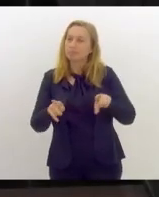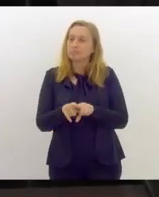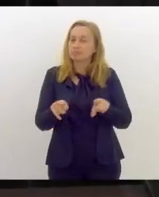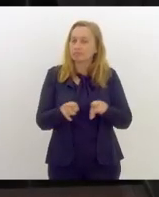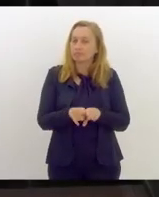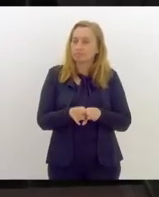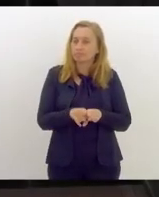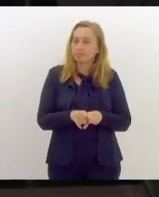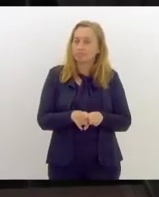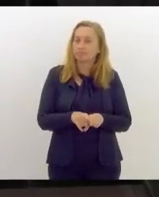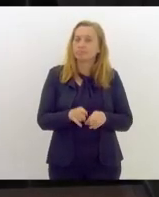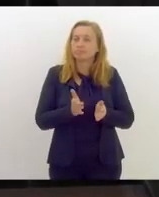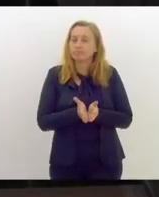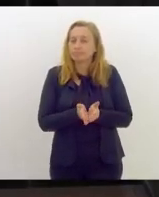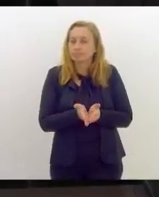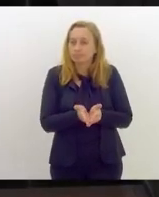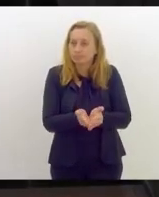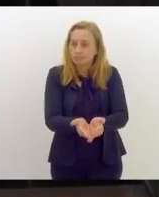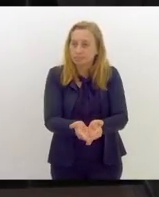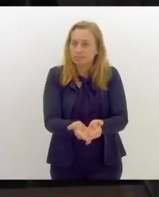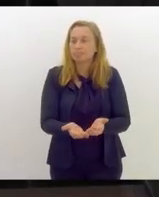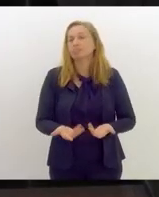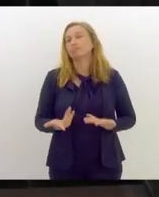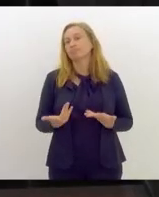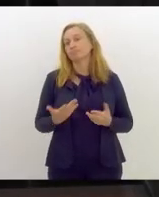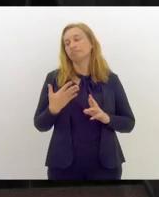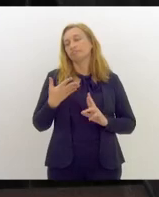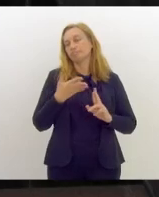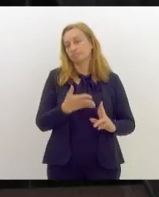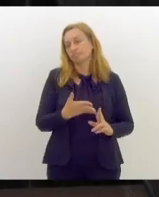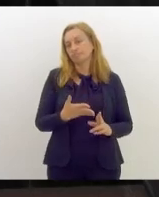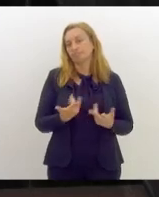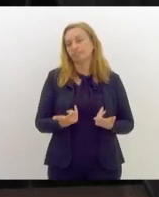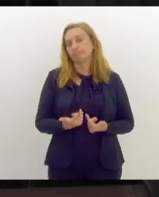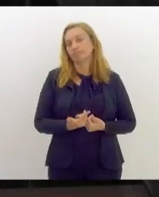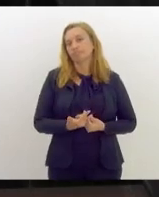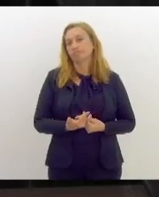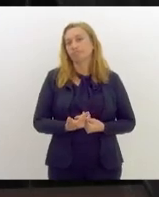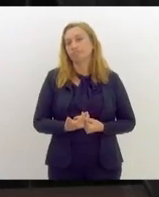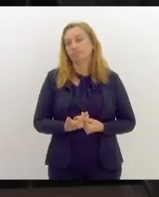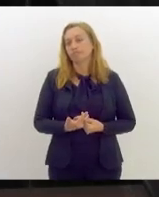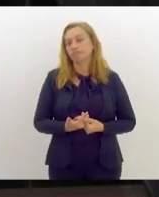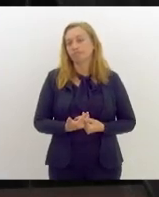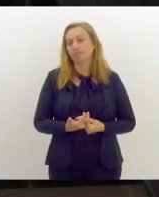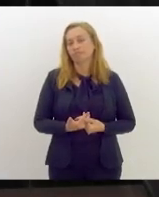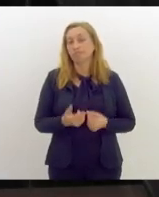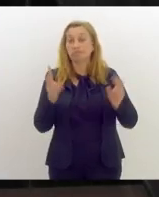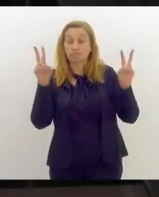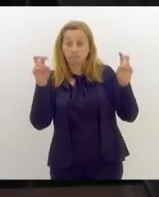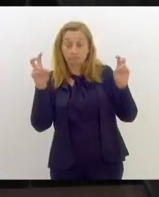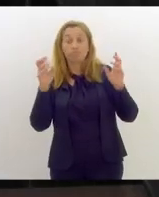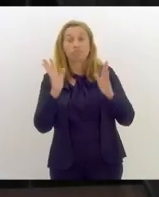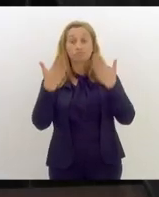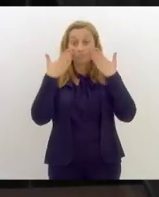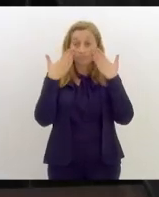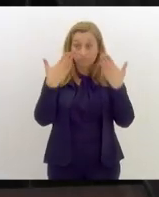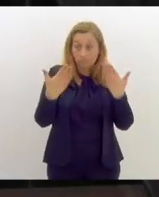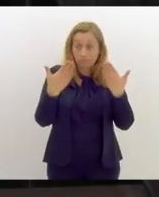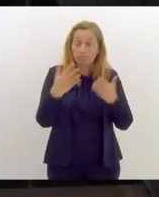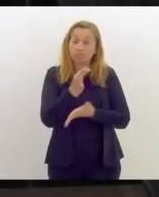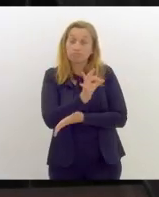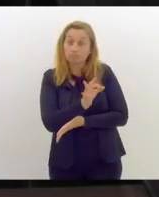da questão das barcas no que se refere ao episódio da Baía de Guanabara apenas questões já apresentadas